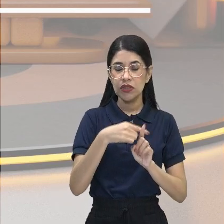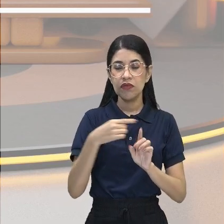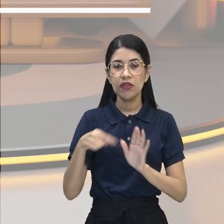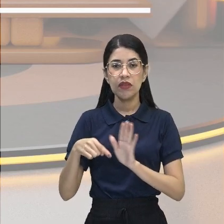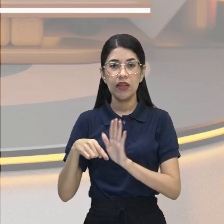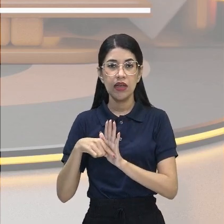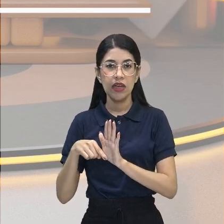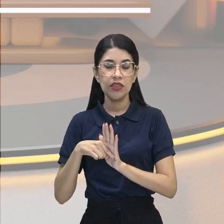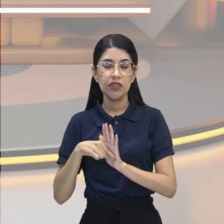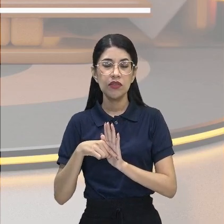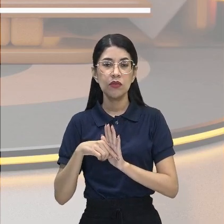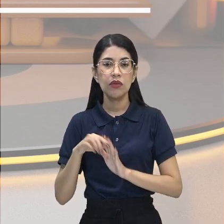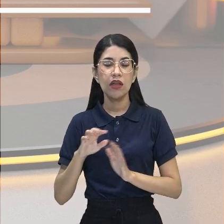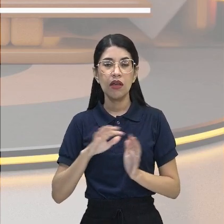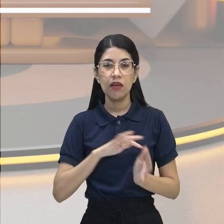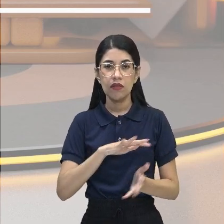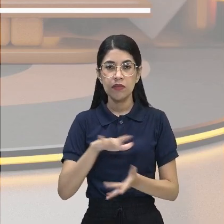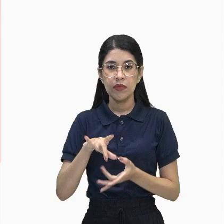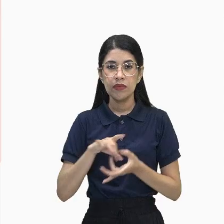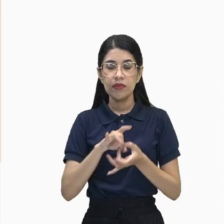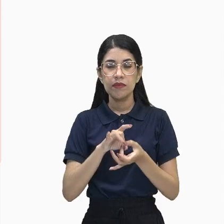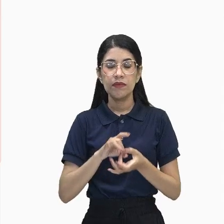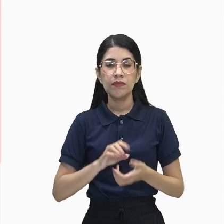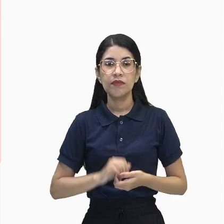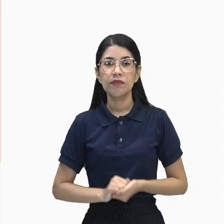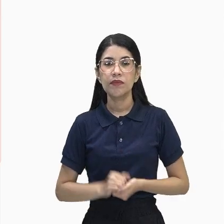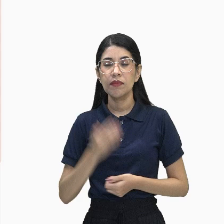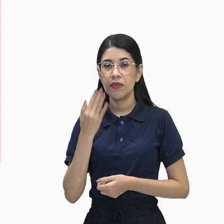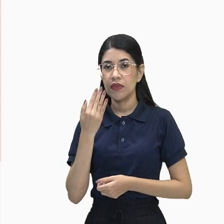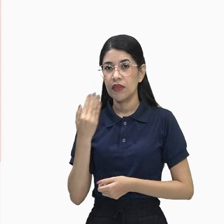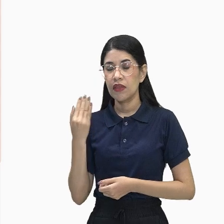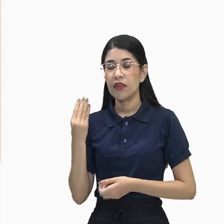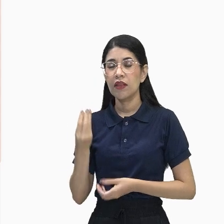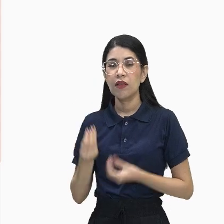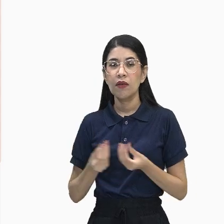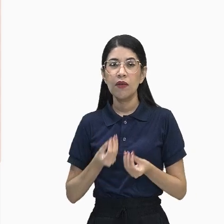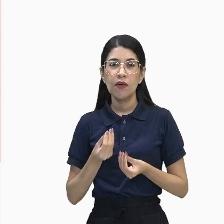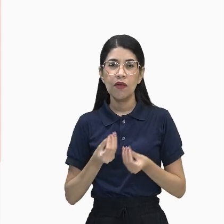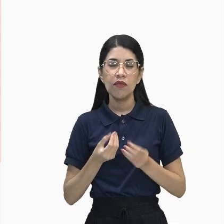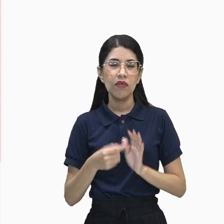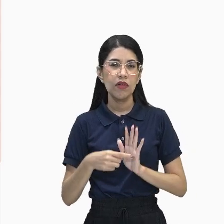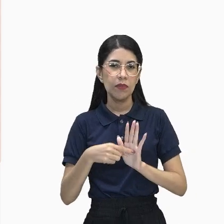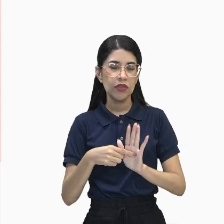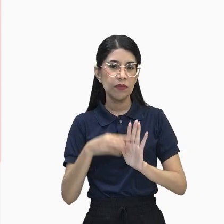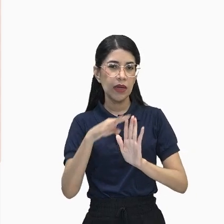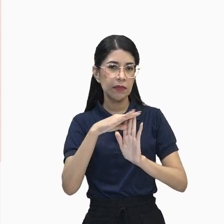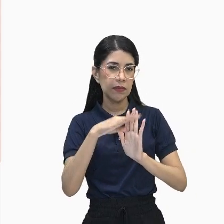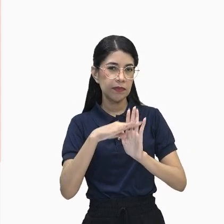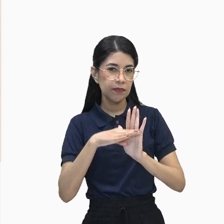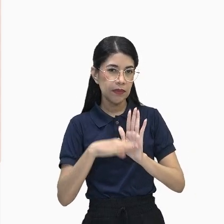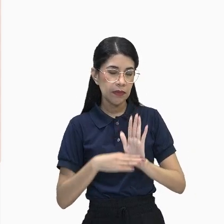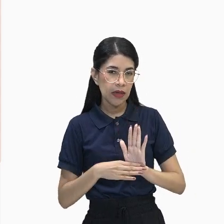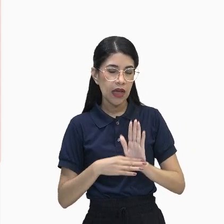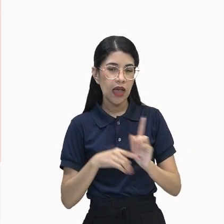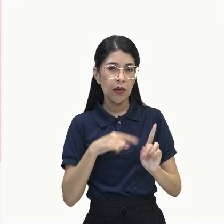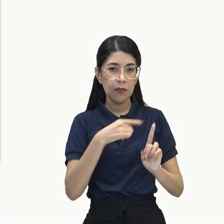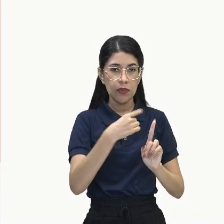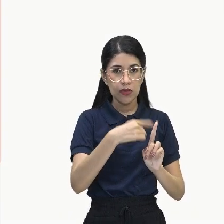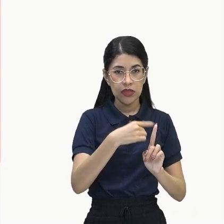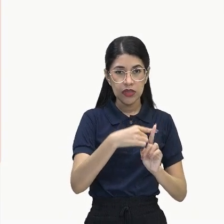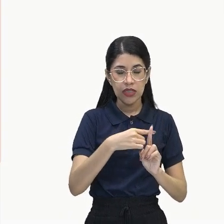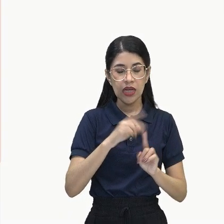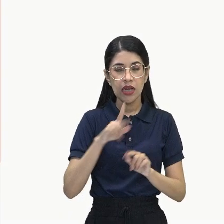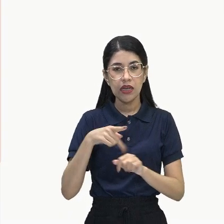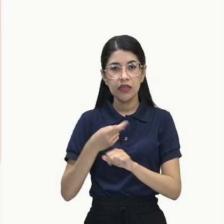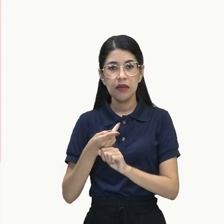desvantagens da globalização. Acompanhe aqui comigo. De que forma a gente vai fazer? Eu vou mostrar uma vantagem e uma desvantagem